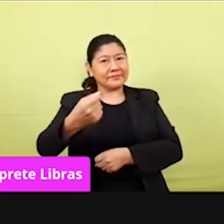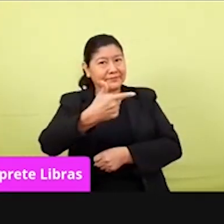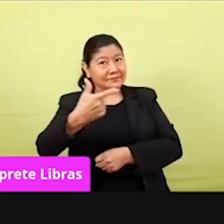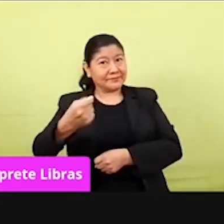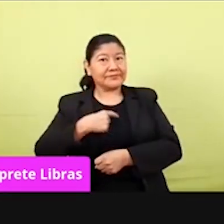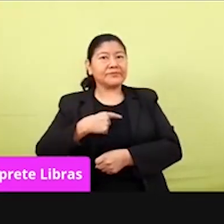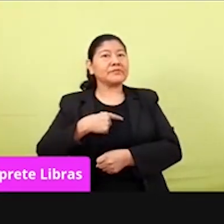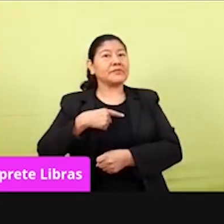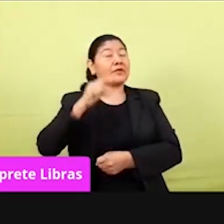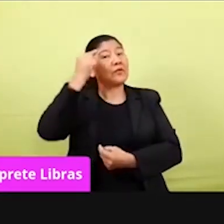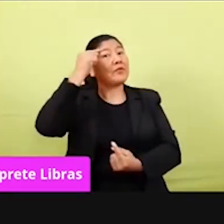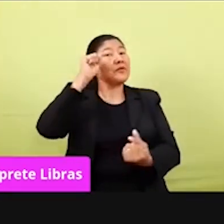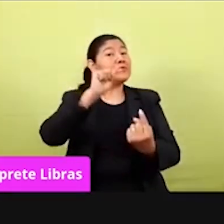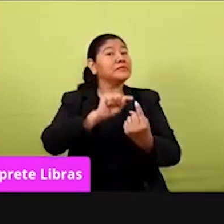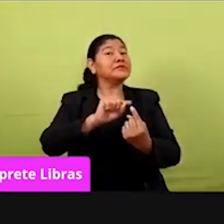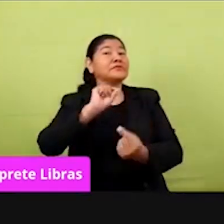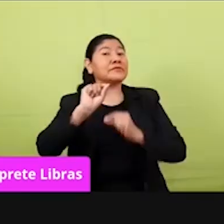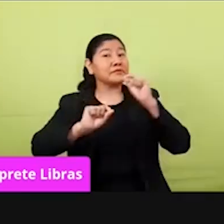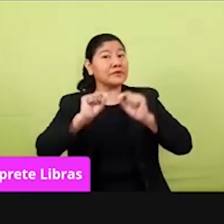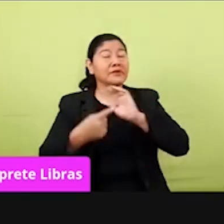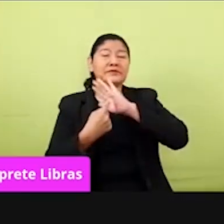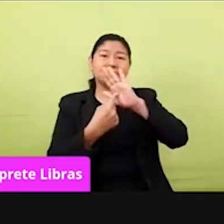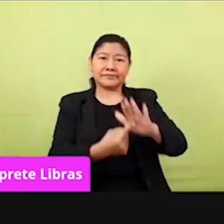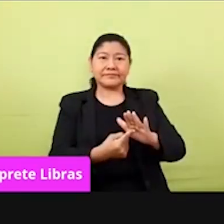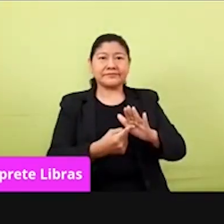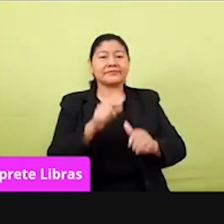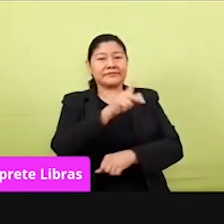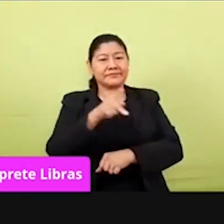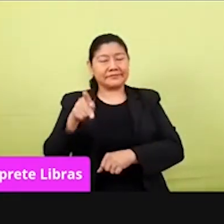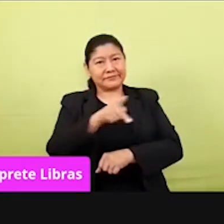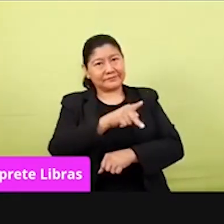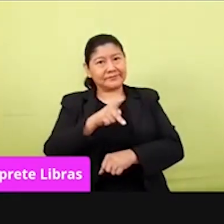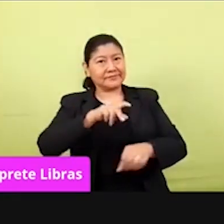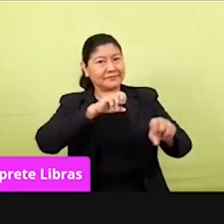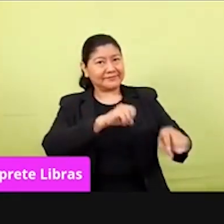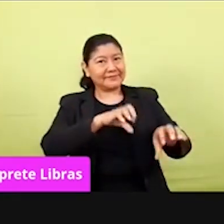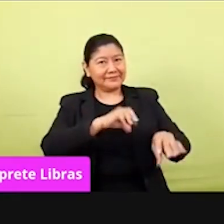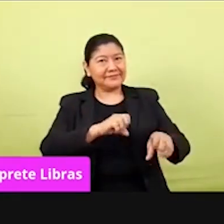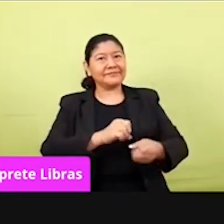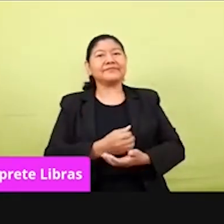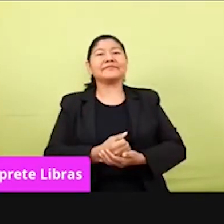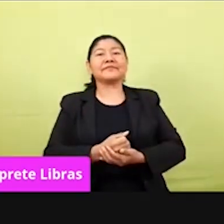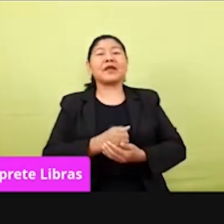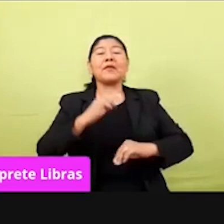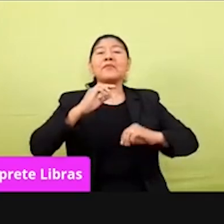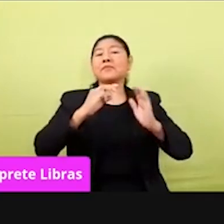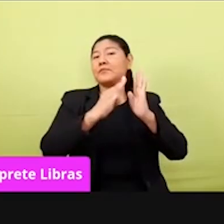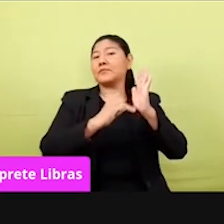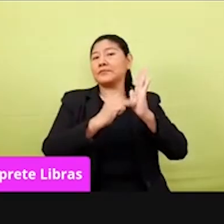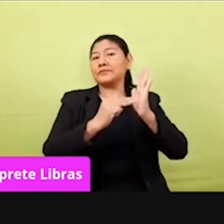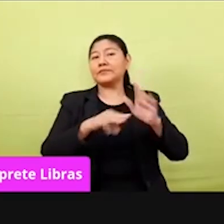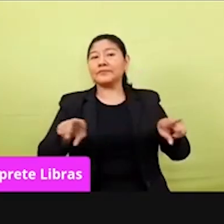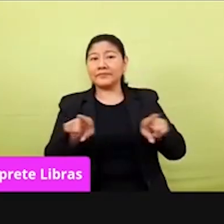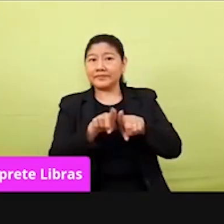com o intuito de ofertar aos educadores da rede municipal de ensino